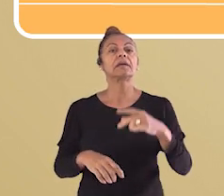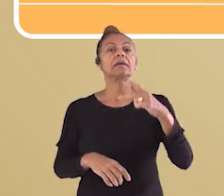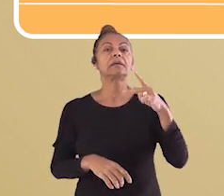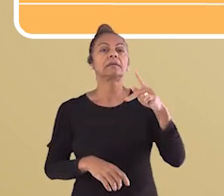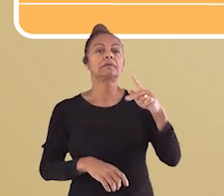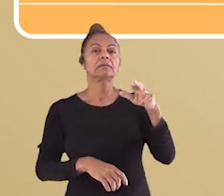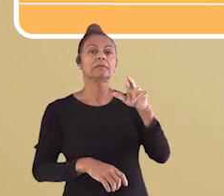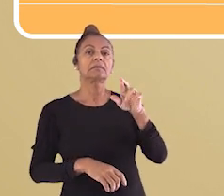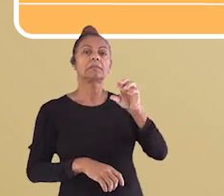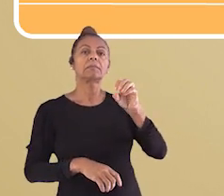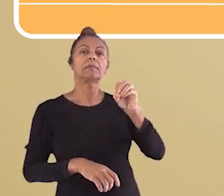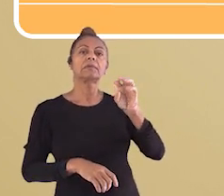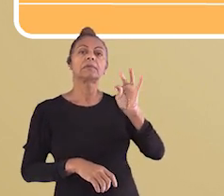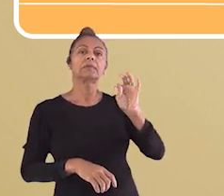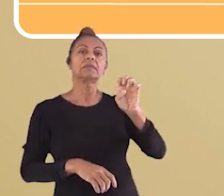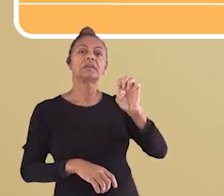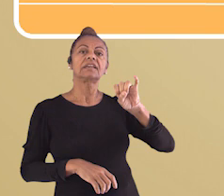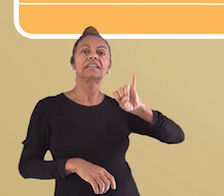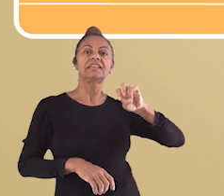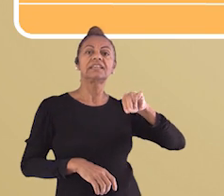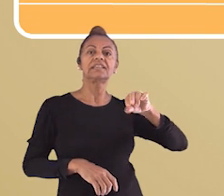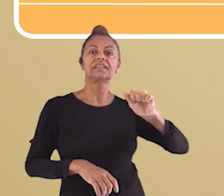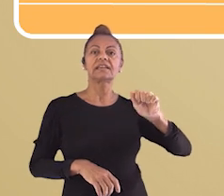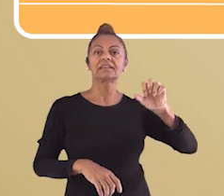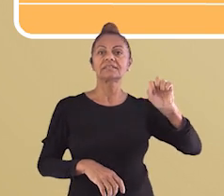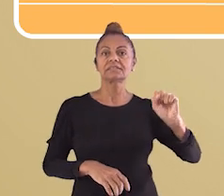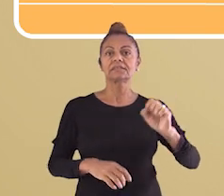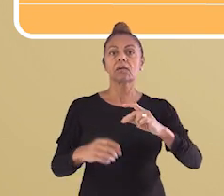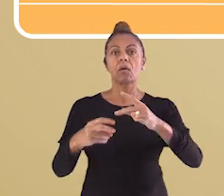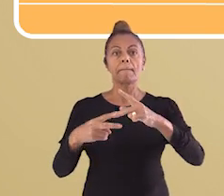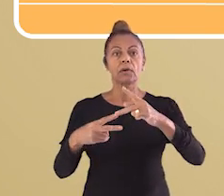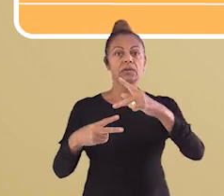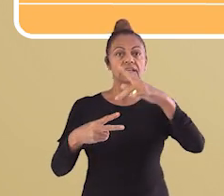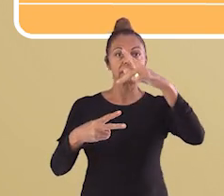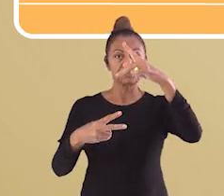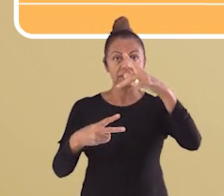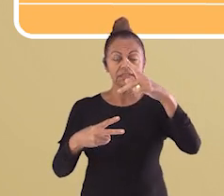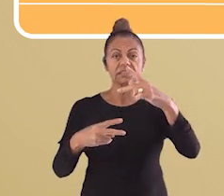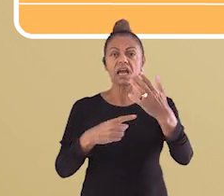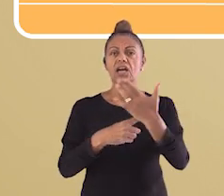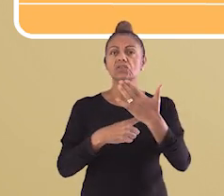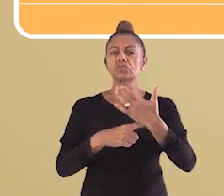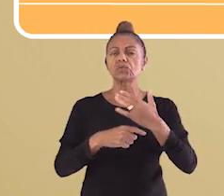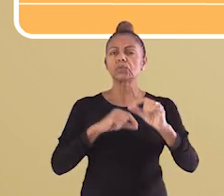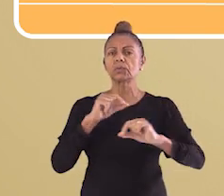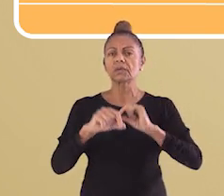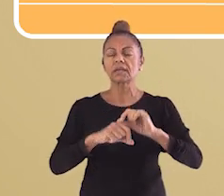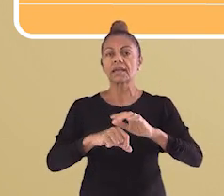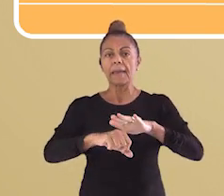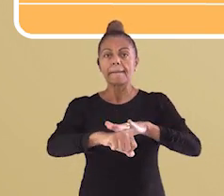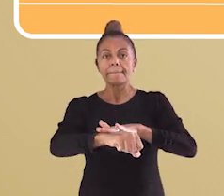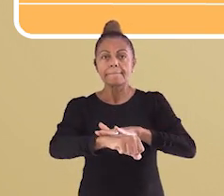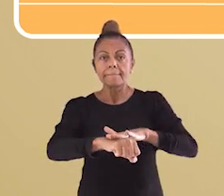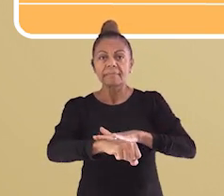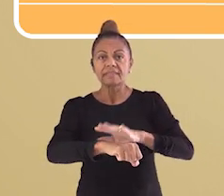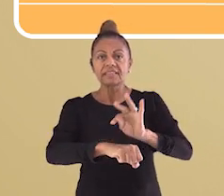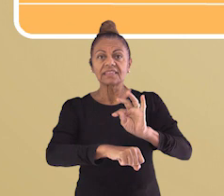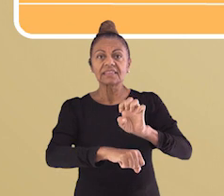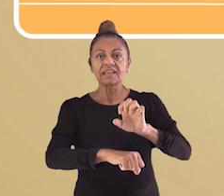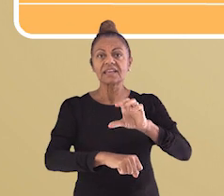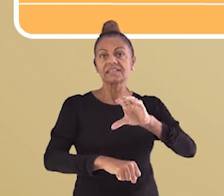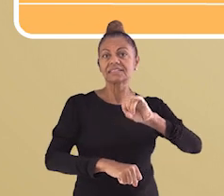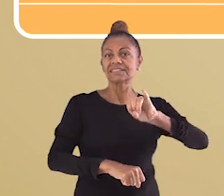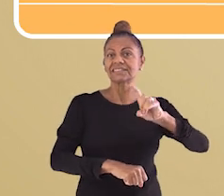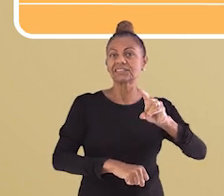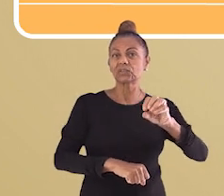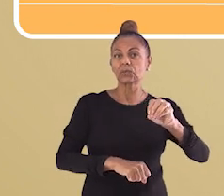dos tecidos, tá? Atuam no fortalecimento de diferentes partes do corpo, como os músculos, cabelos, as